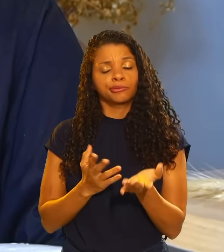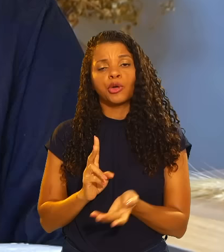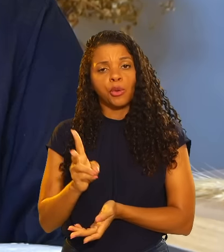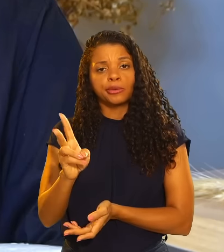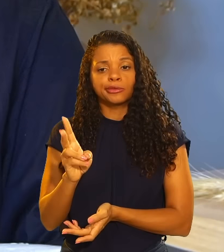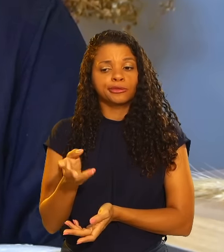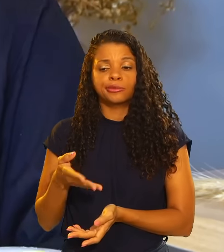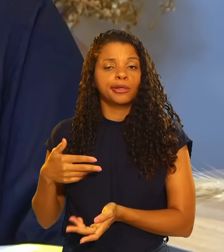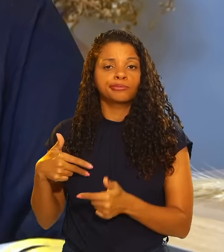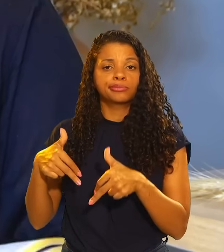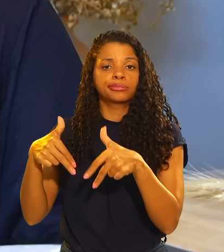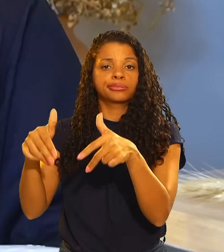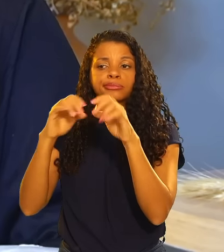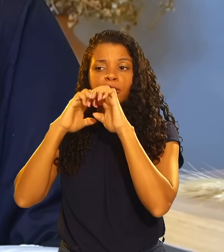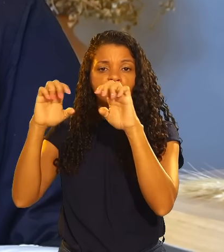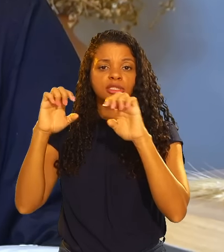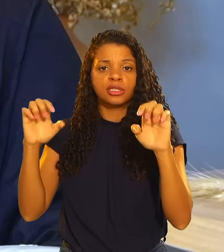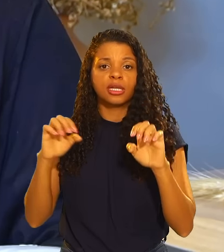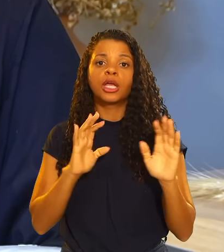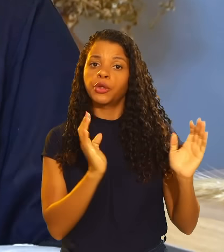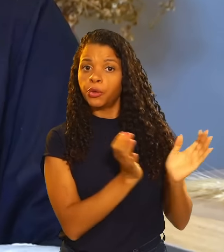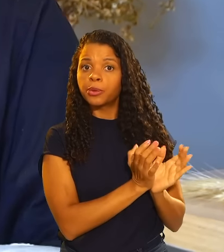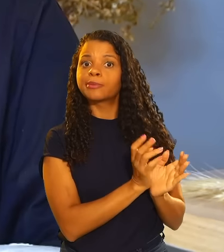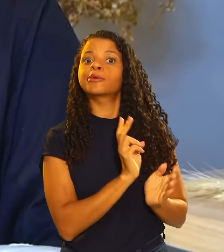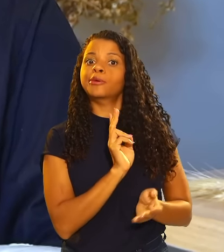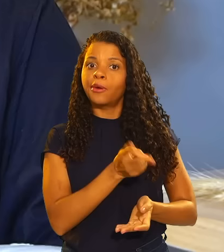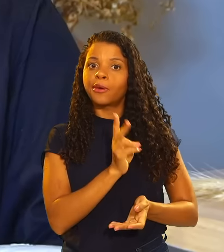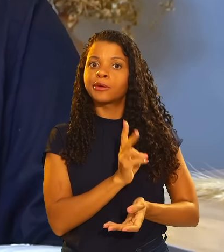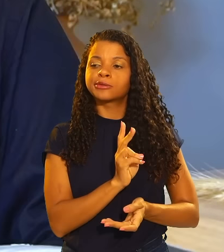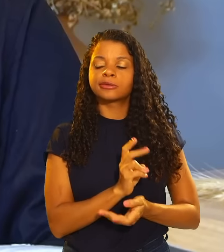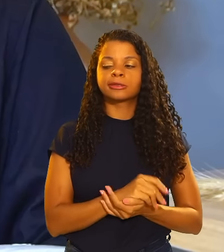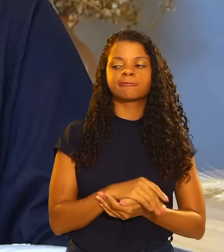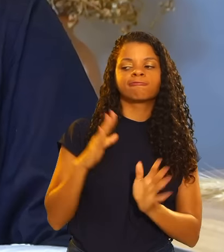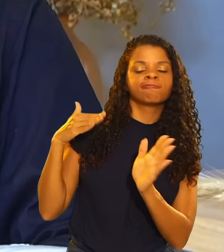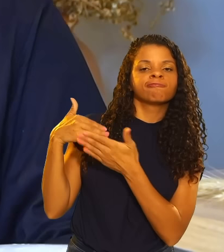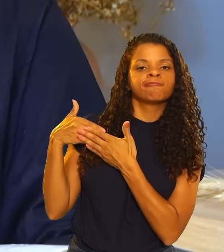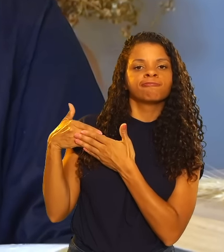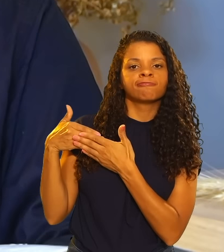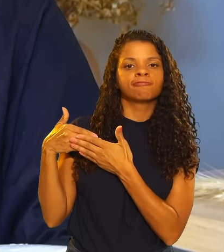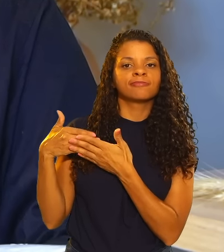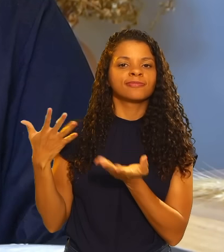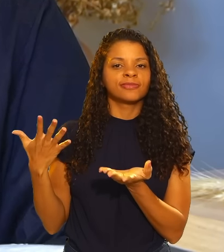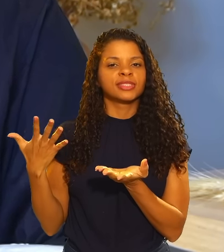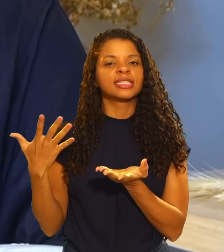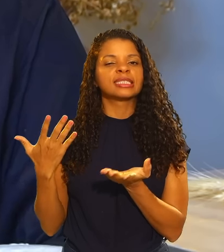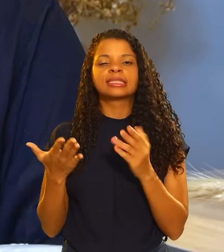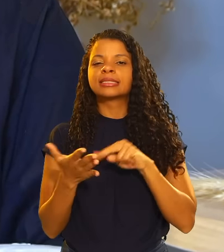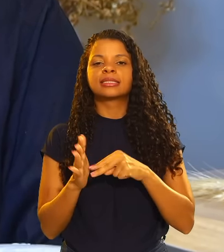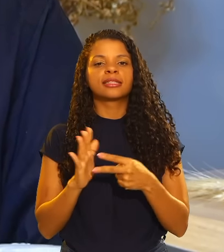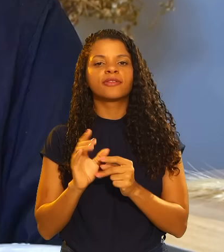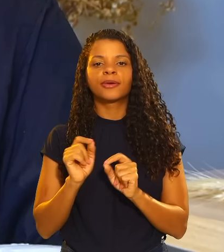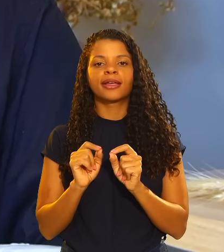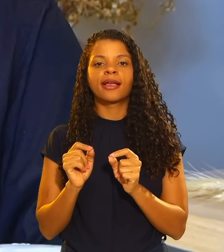cegueira que estava transbordando mostrava que eles estavam indo por um caminho que poderia ser sem volta.